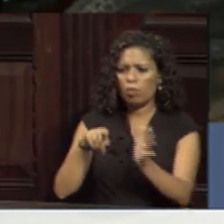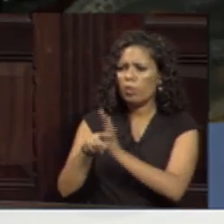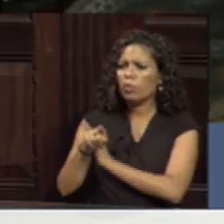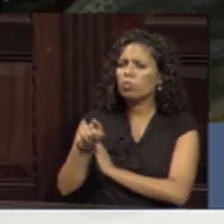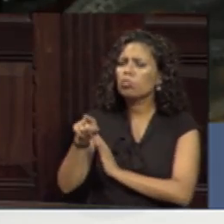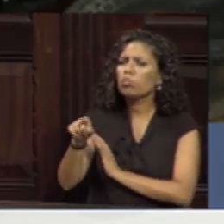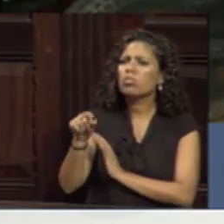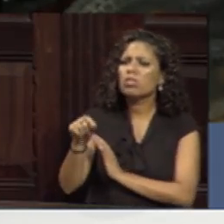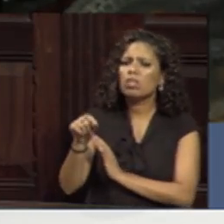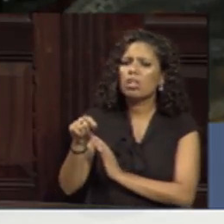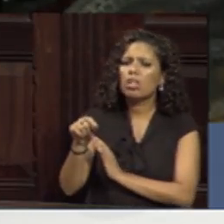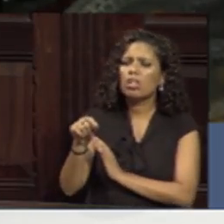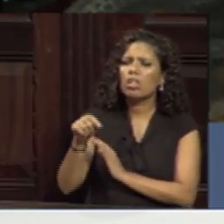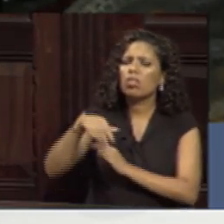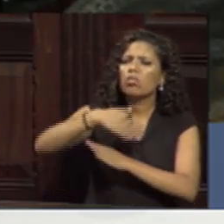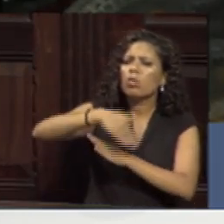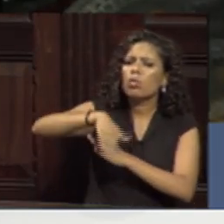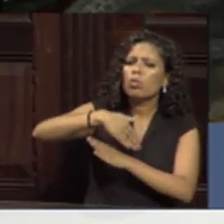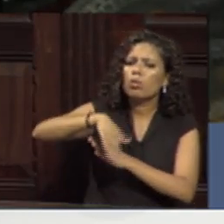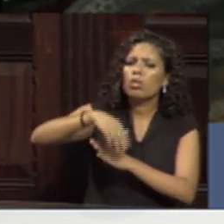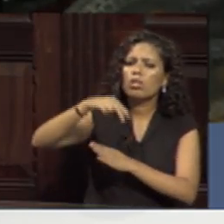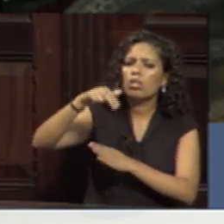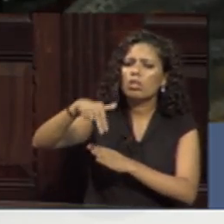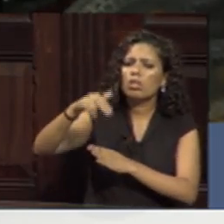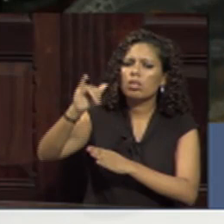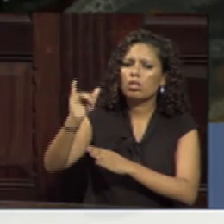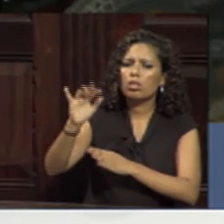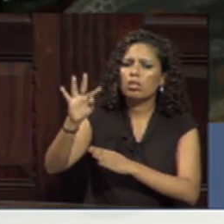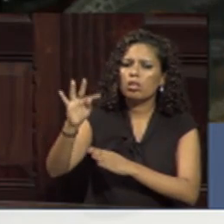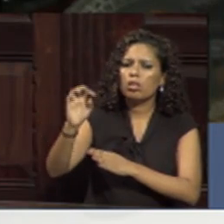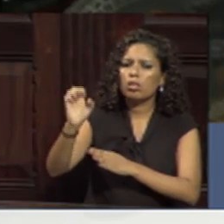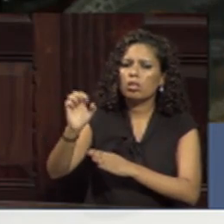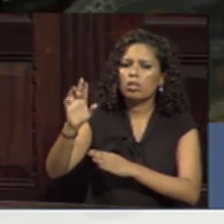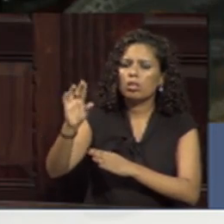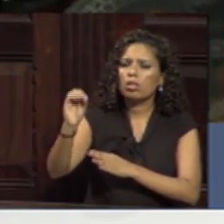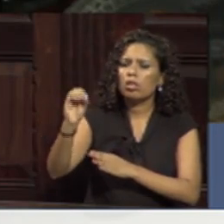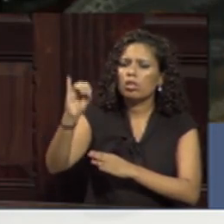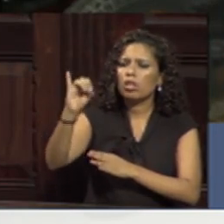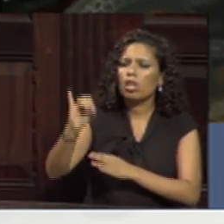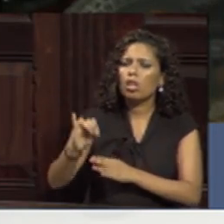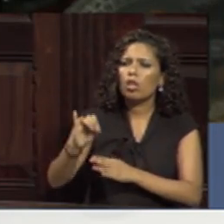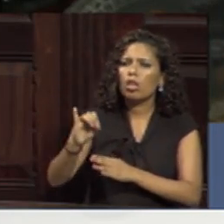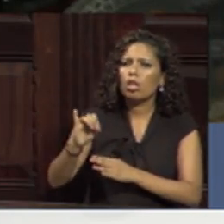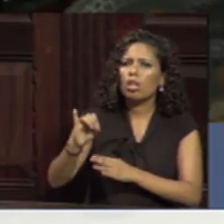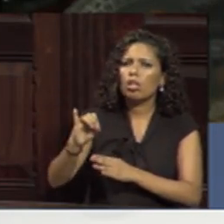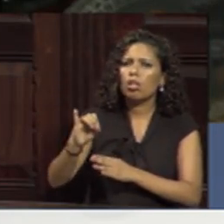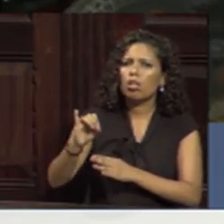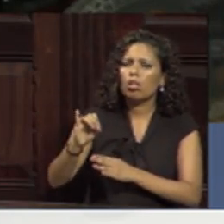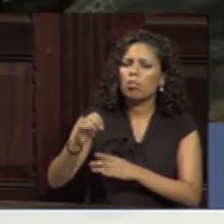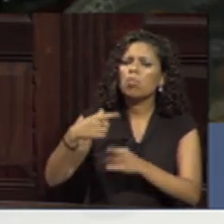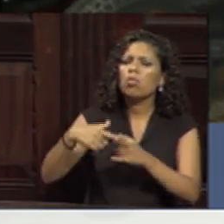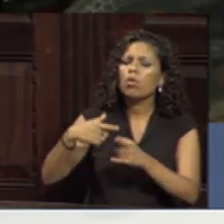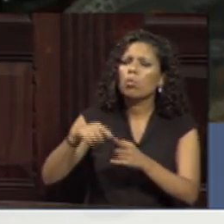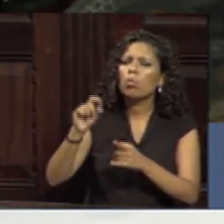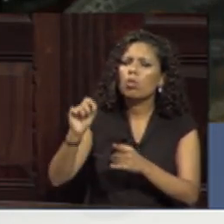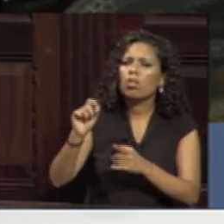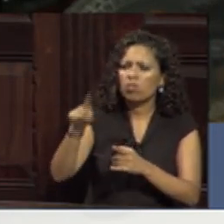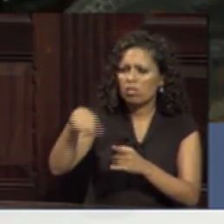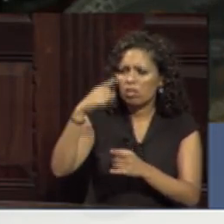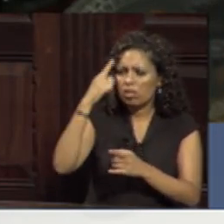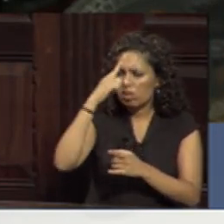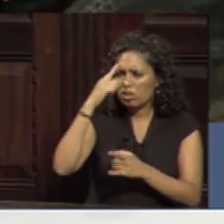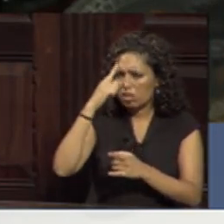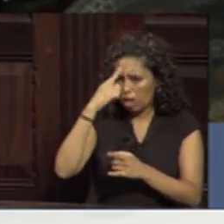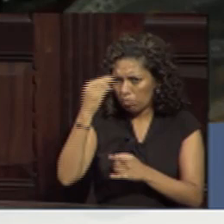trecho, Niterói-Manila. Ele falou, olha, ninguém sabe o que acontece, eu só aconselho o senhor a não vir depois das 11, que a gente viaja,